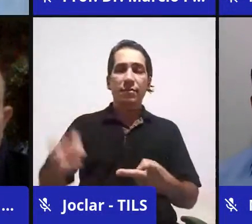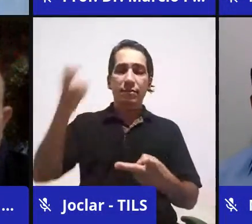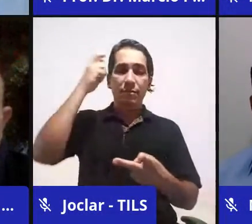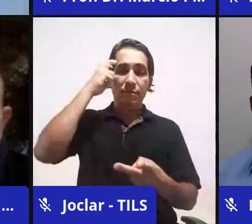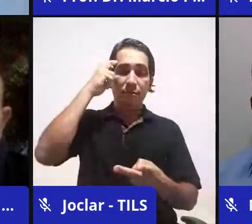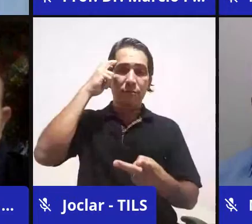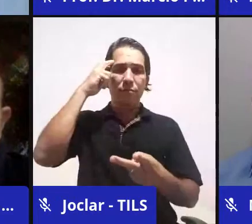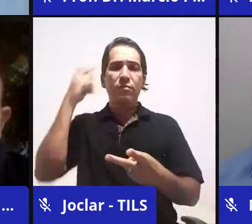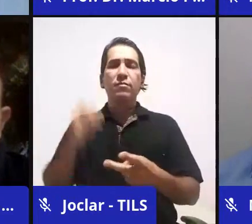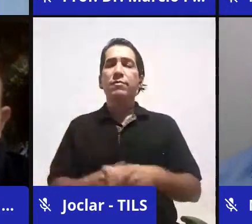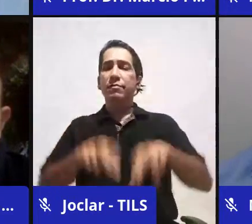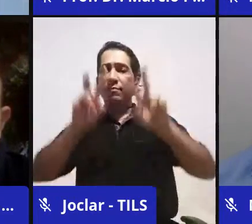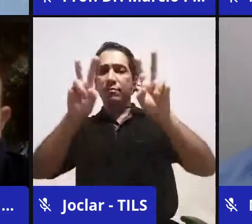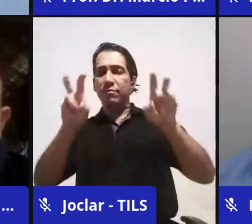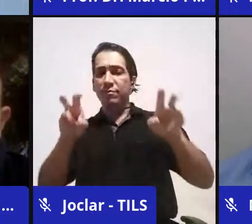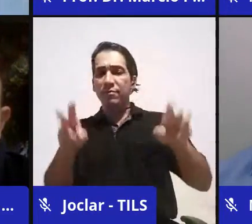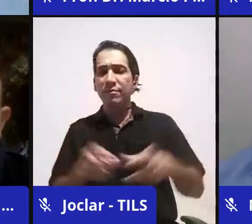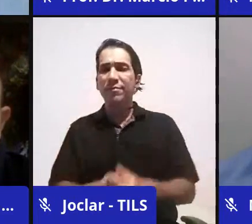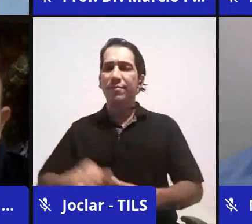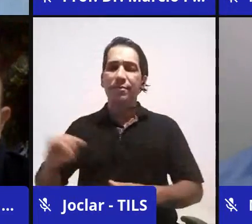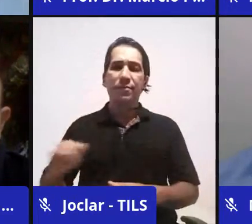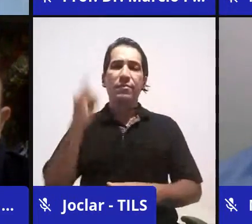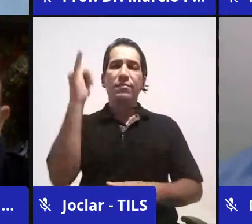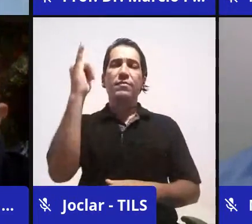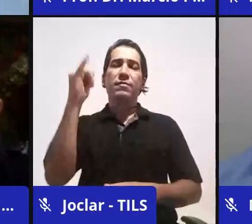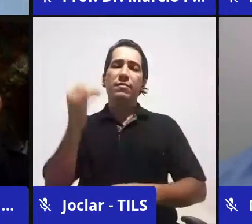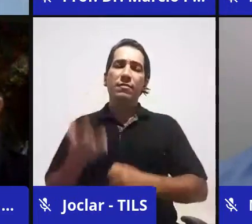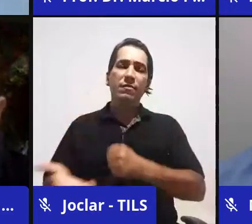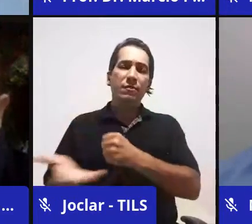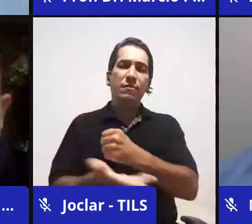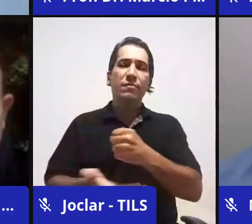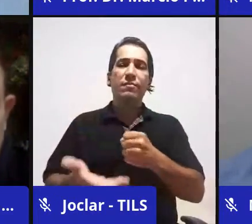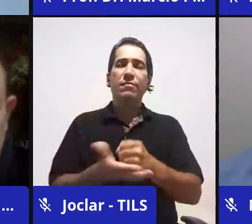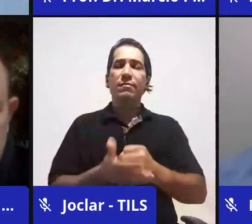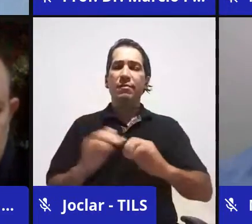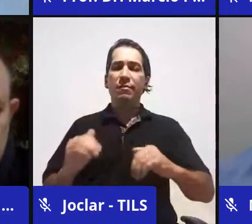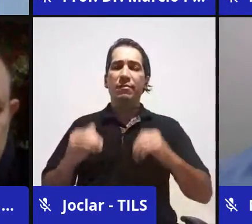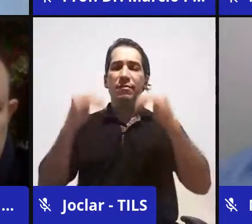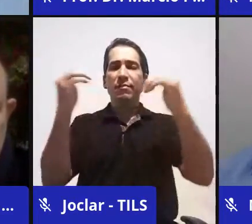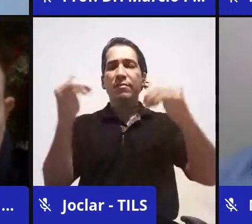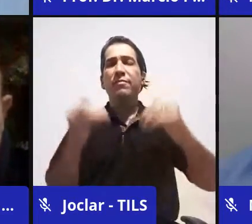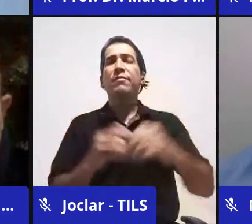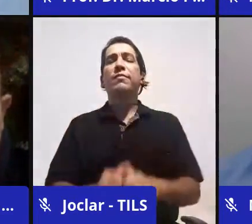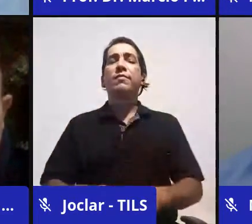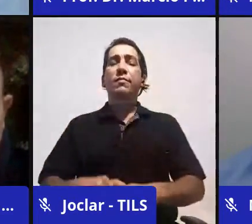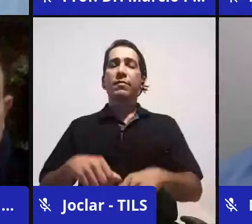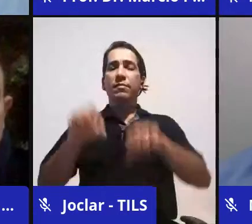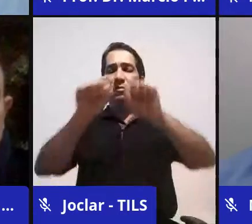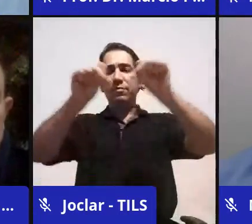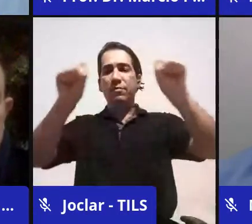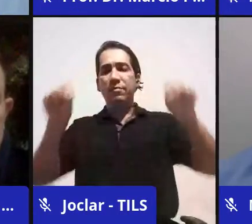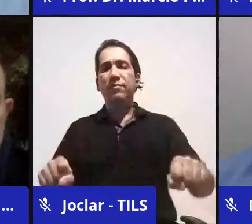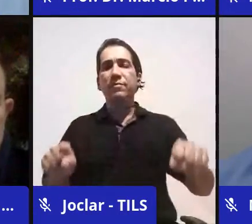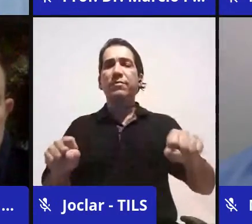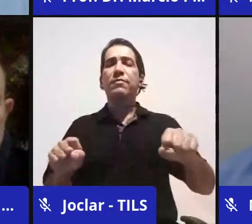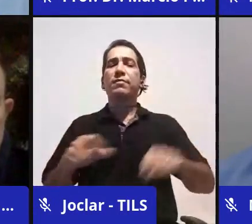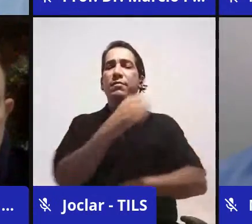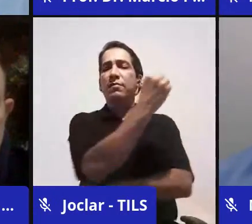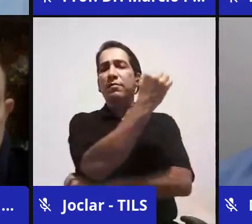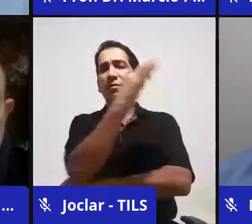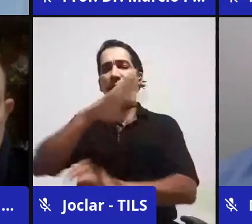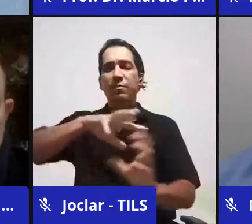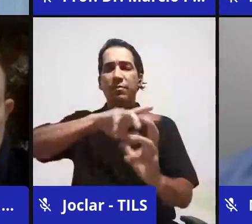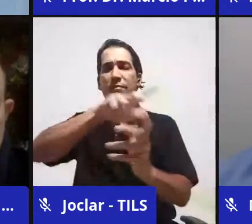fundamentais para alicerçar um processo de desenvolvimento sustentado por meio da discussão